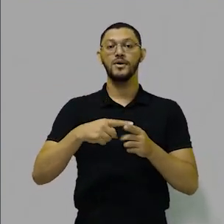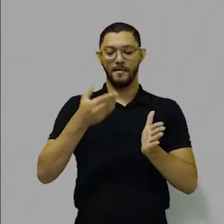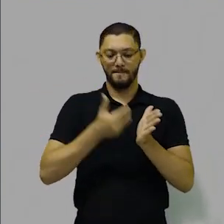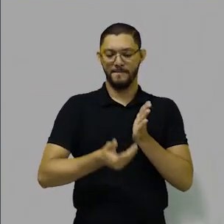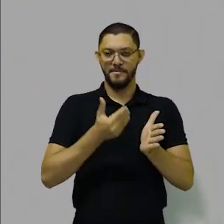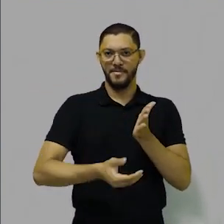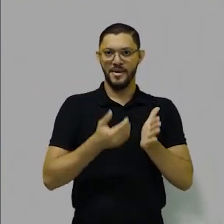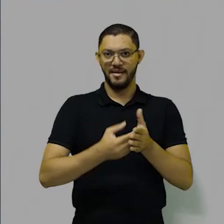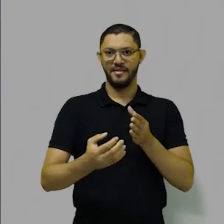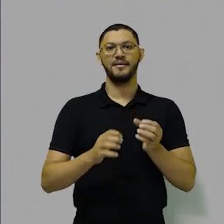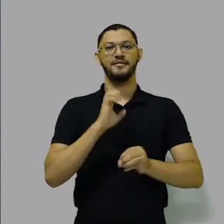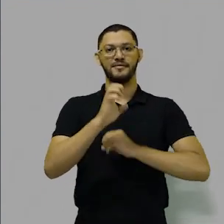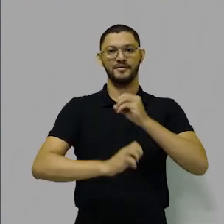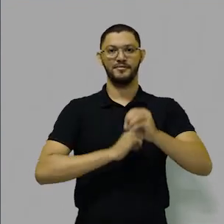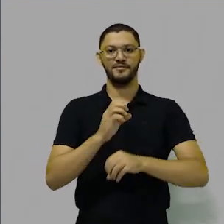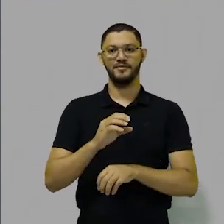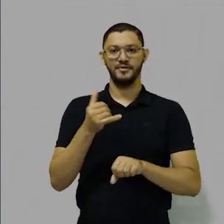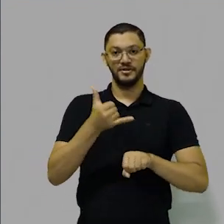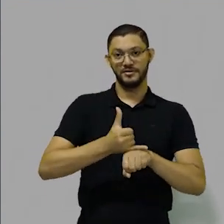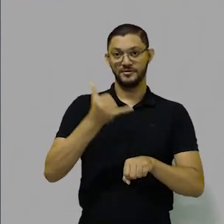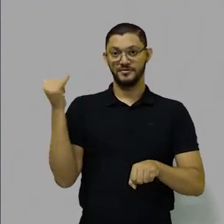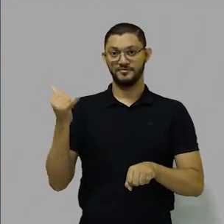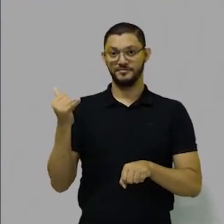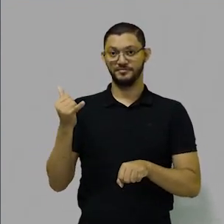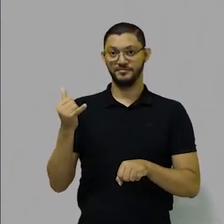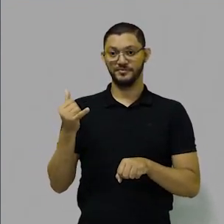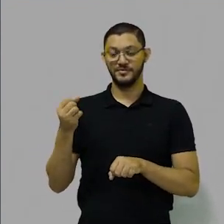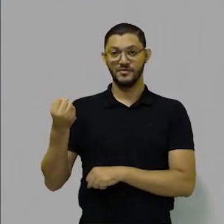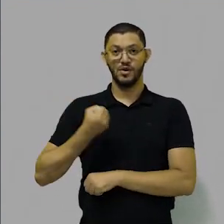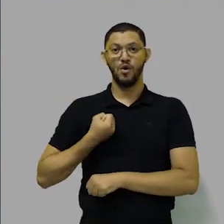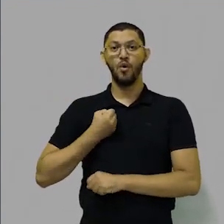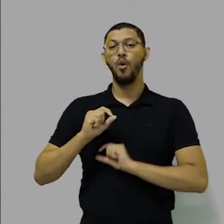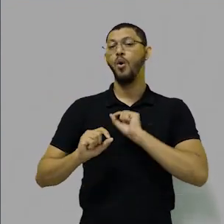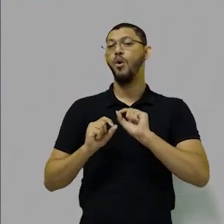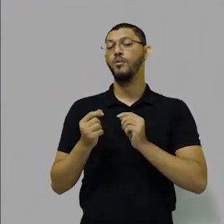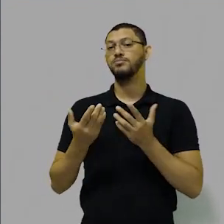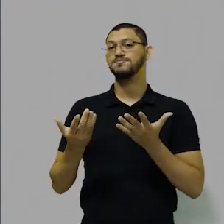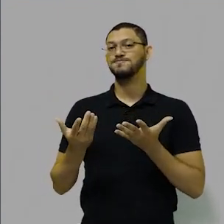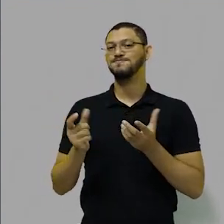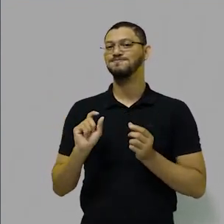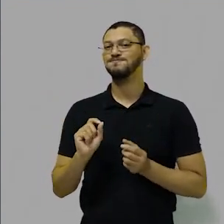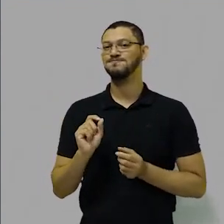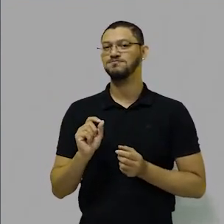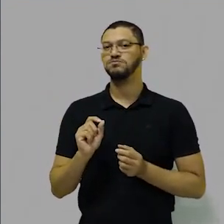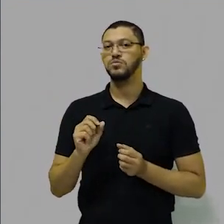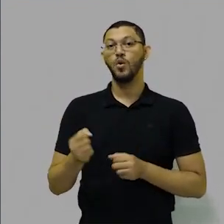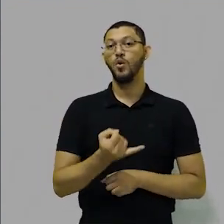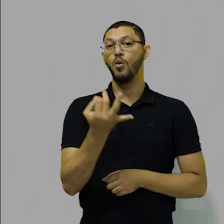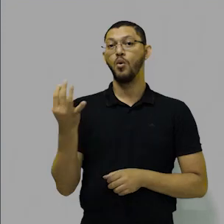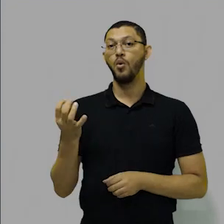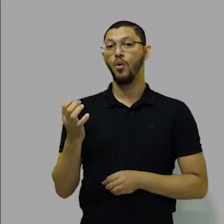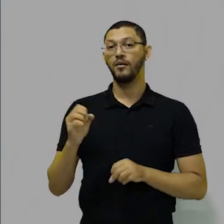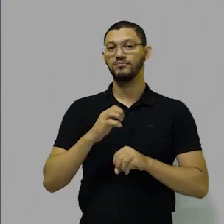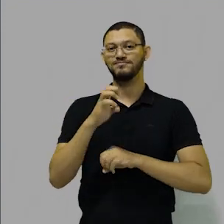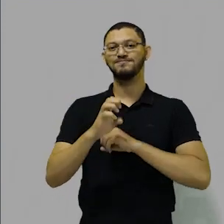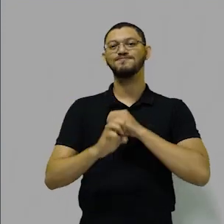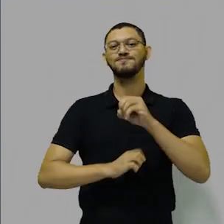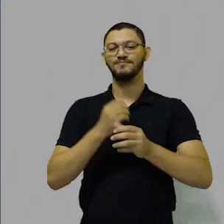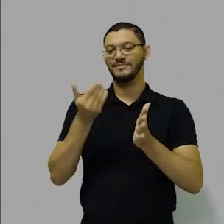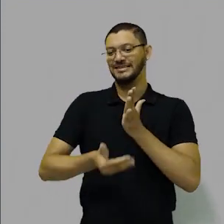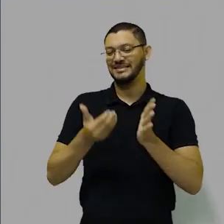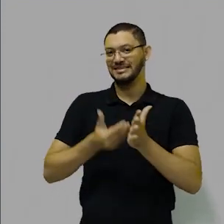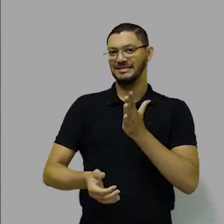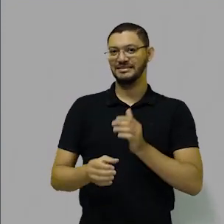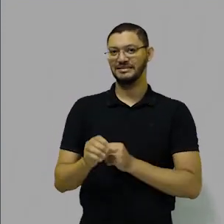elétrons. E esses cátions vão apresentar uma carga. Essa carga é justamente o quanto de elétrons ele perdeu.